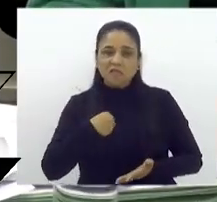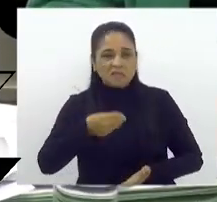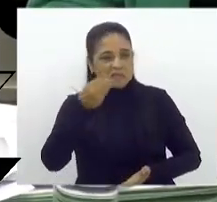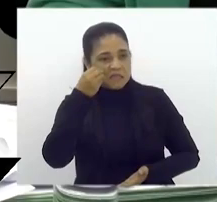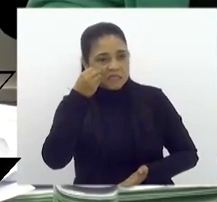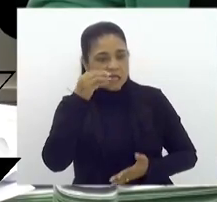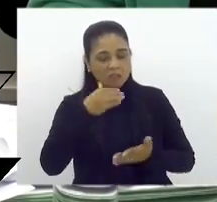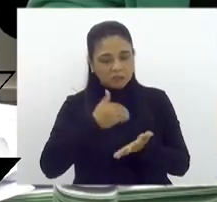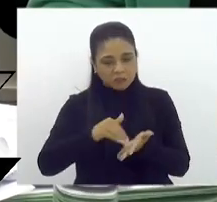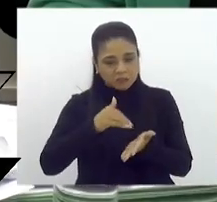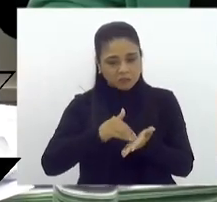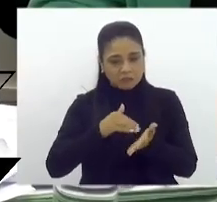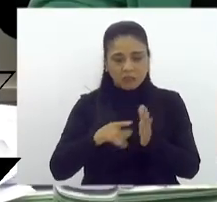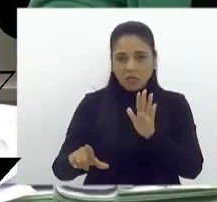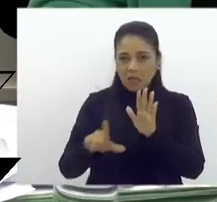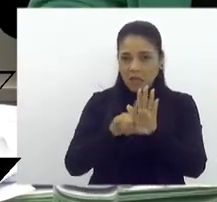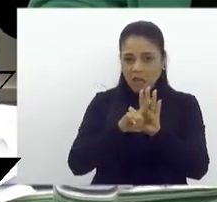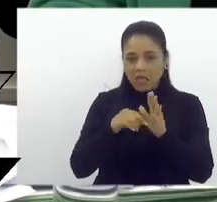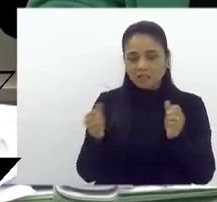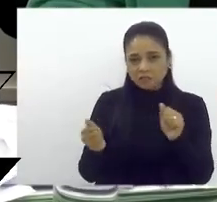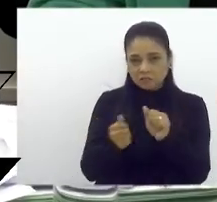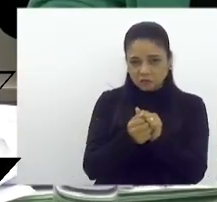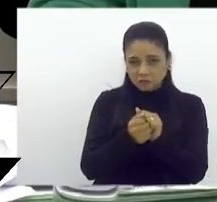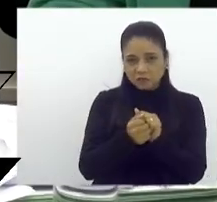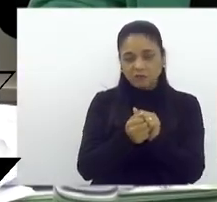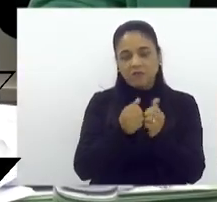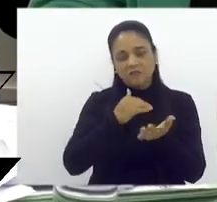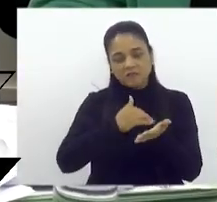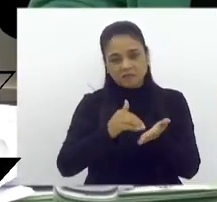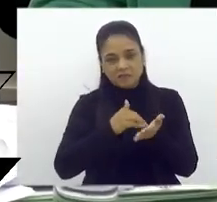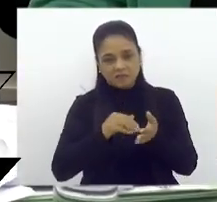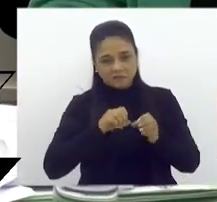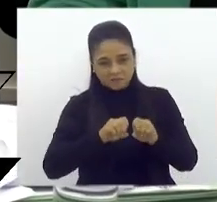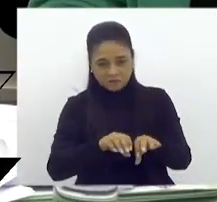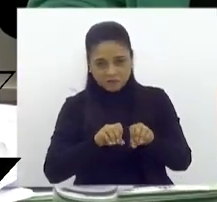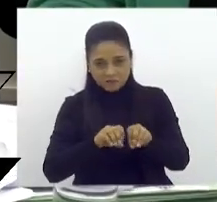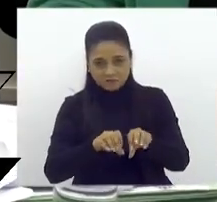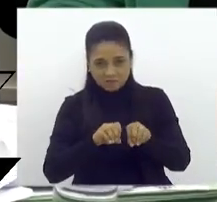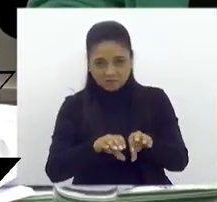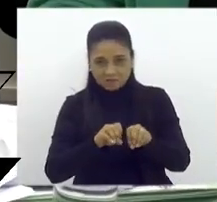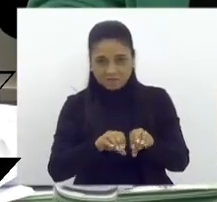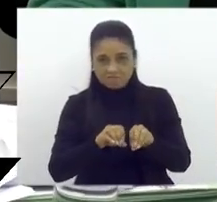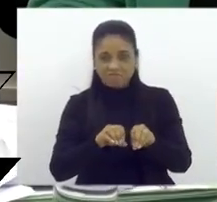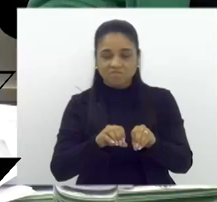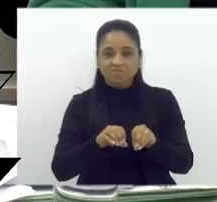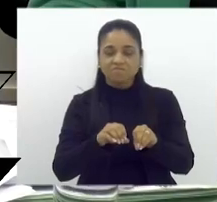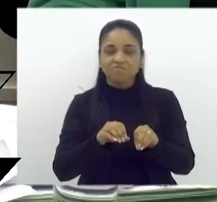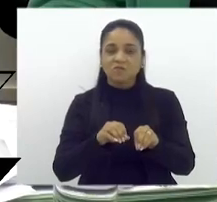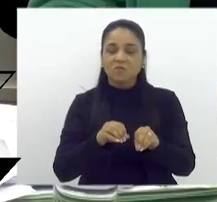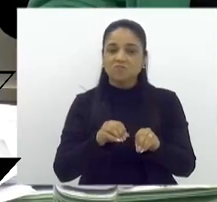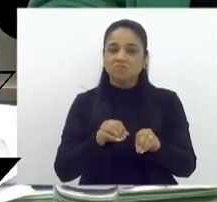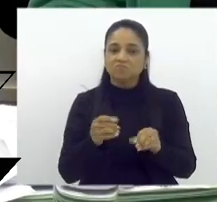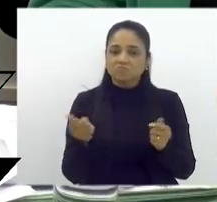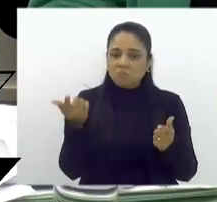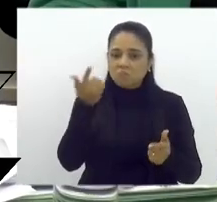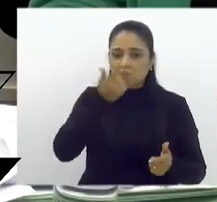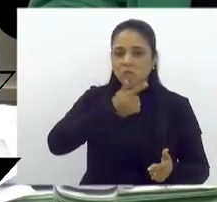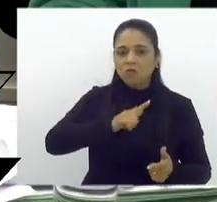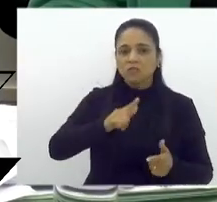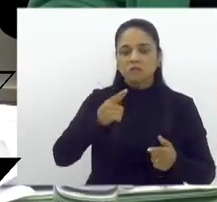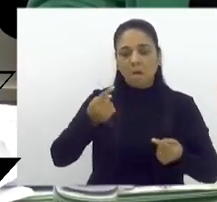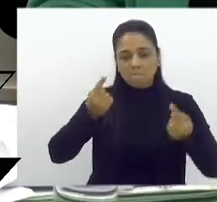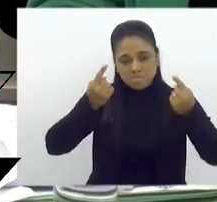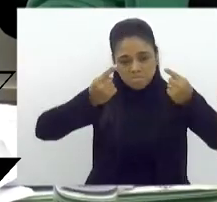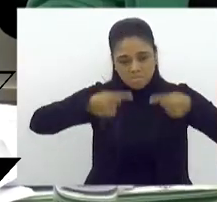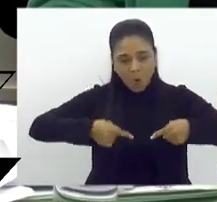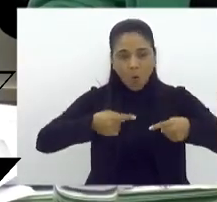junto à secretária de Educação do nosso estado, para que eu consiga promover um torneio ou